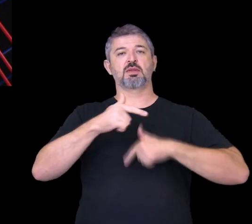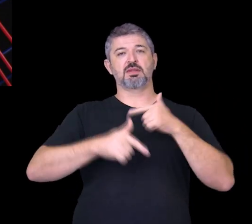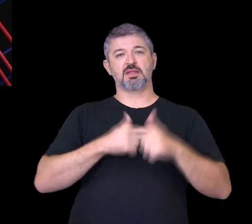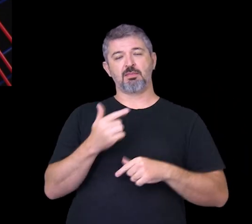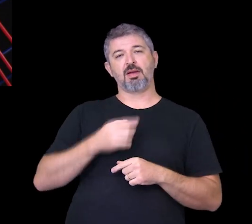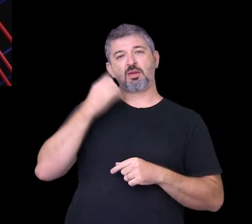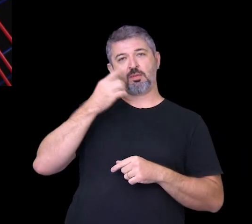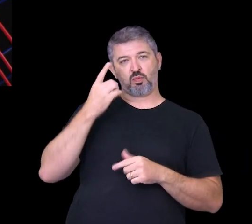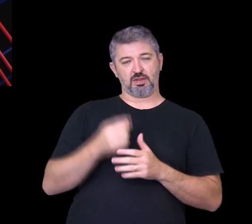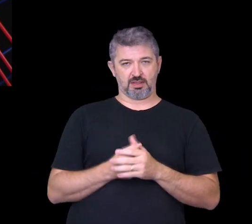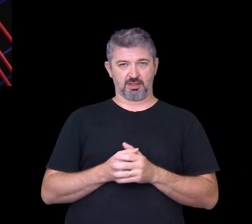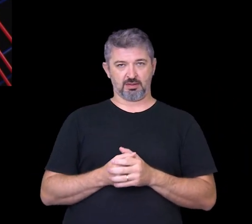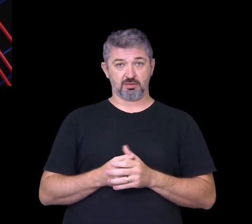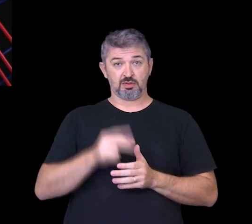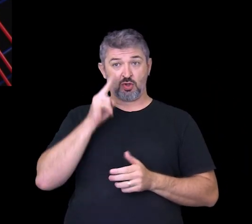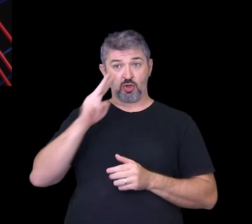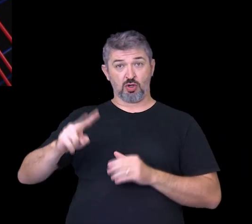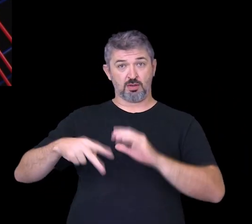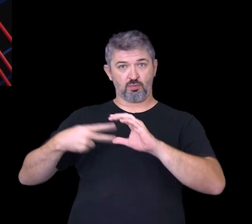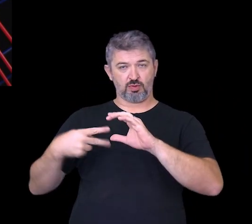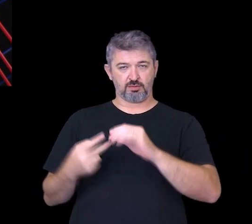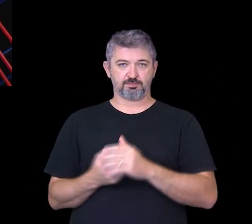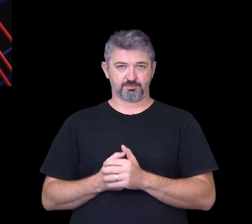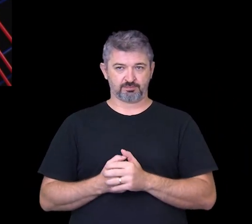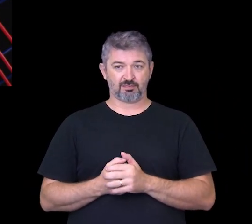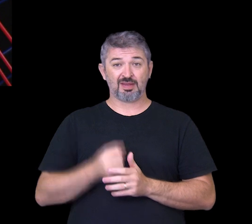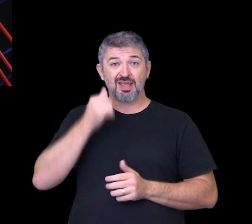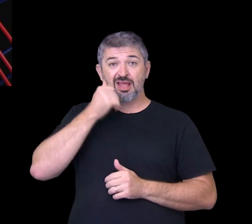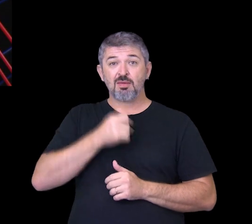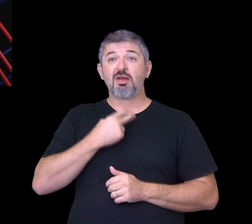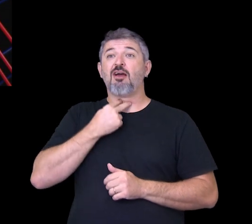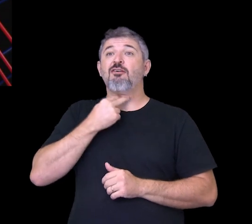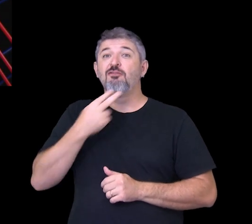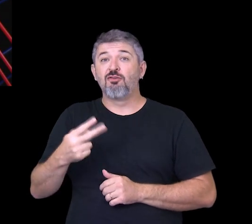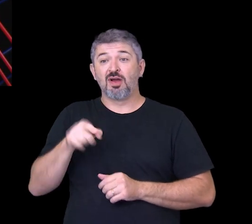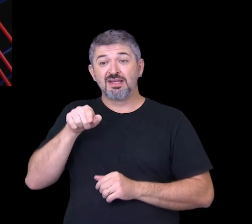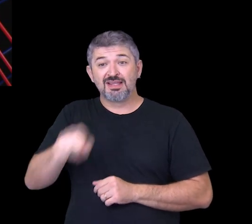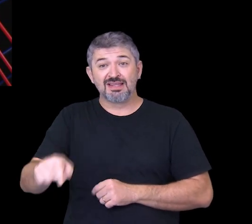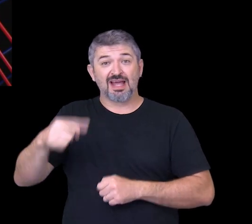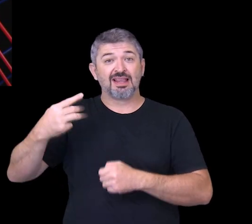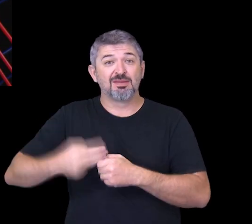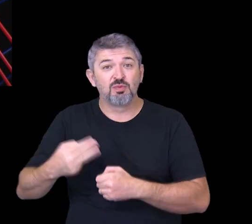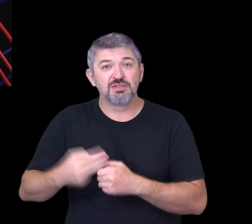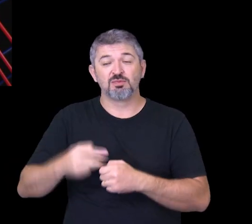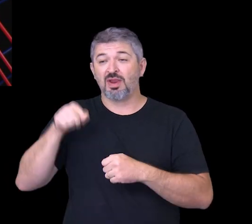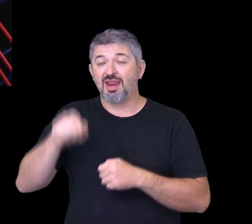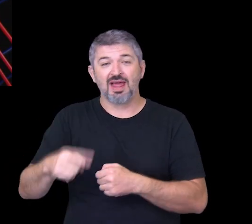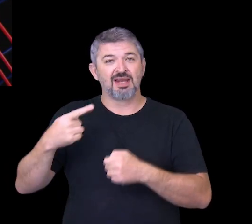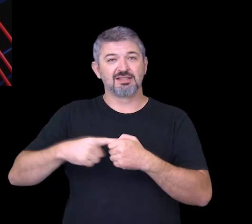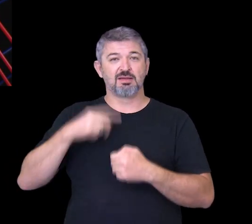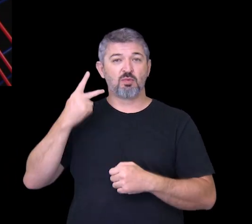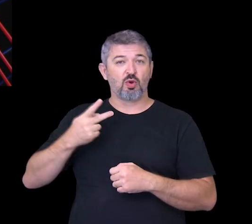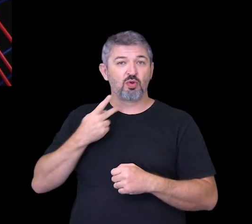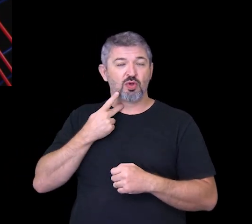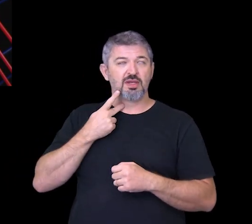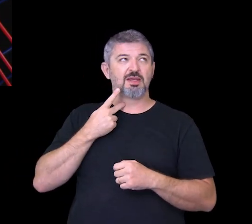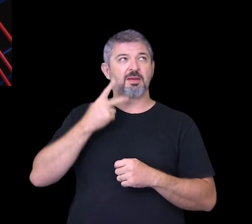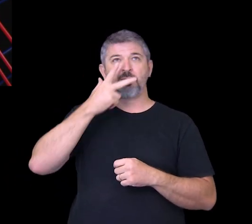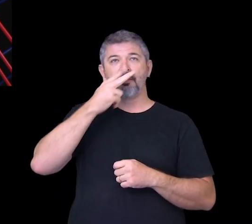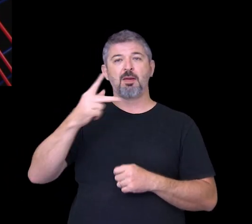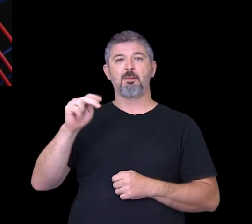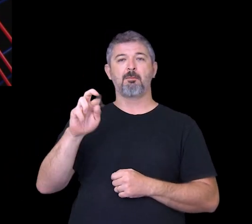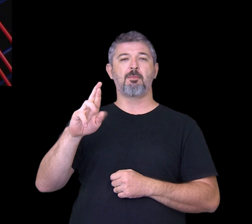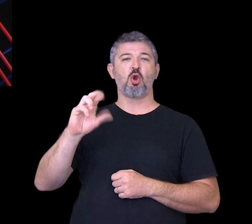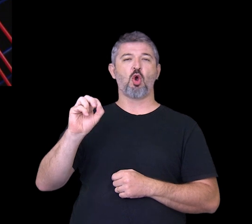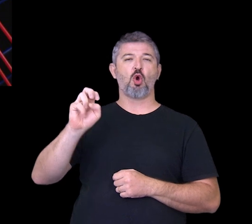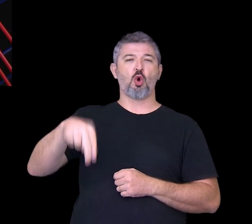das procuradorias nos municípios, a importância disso. Elas são as vozes das mulheres naquele município. A Procuradoria da Mulher, Regina, é como